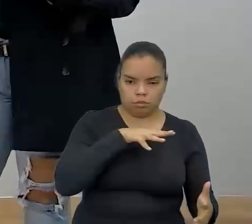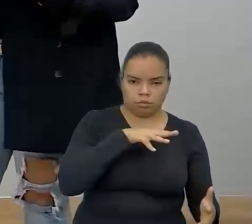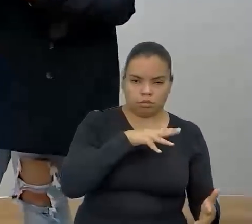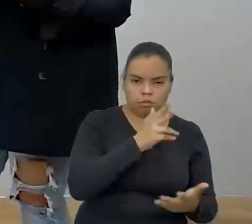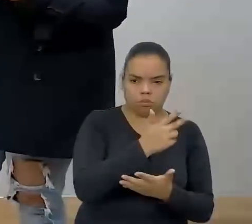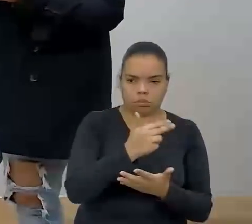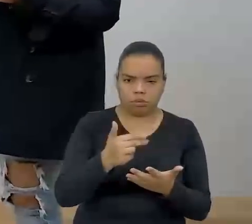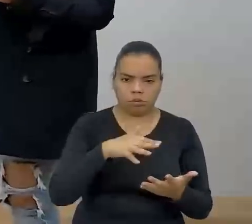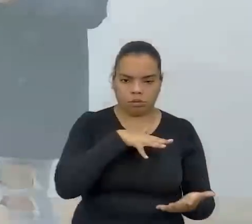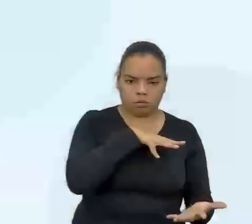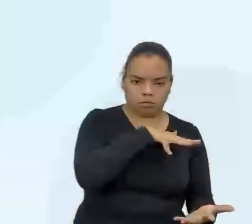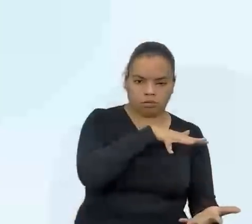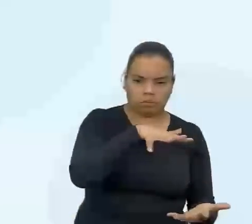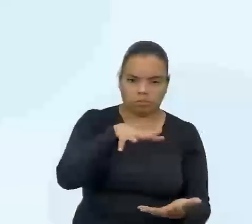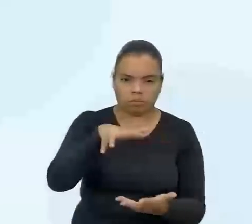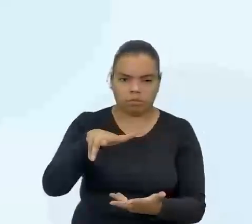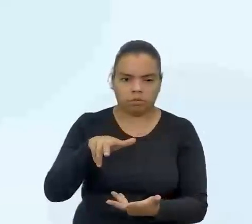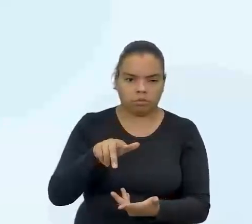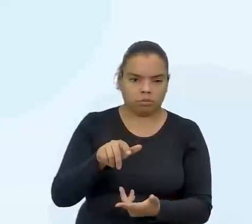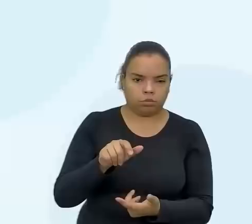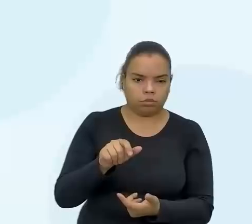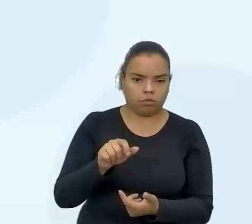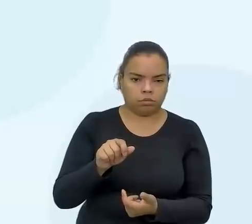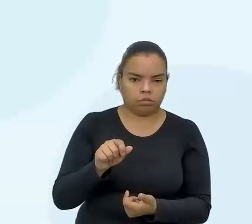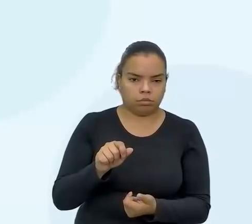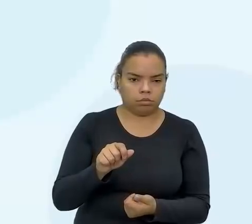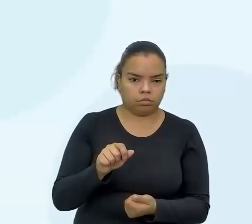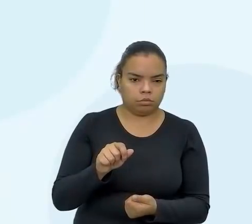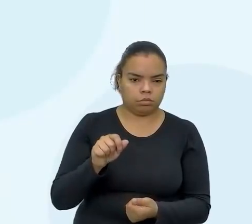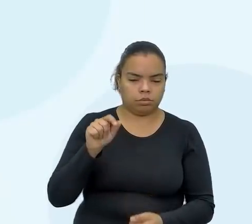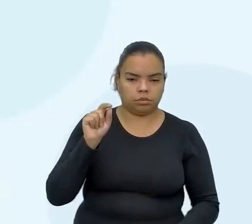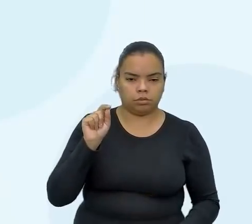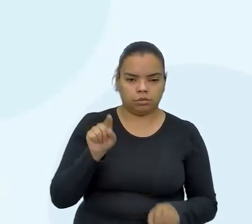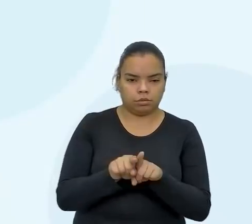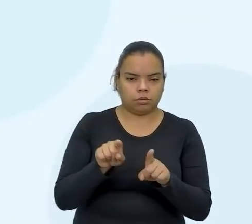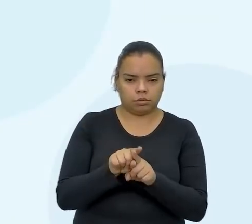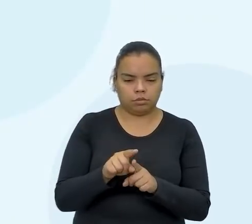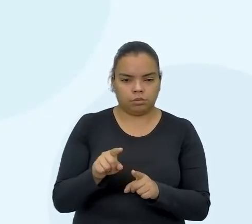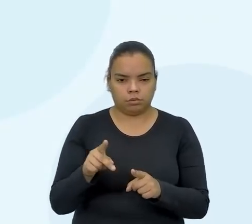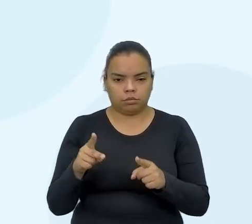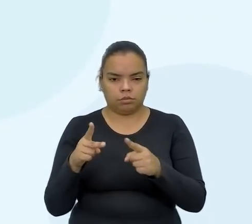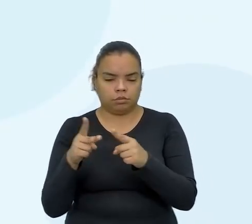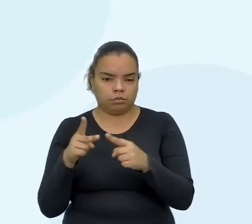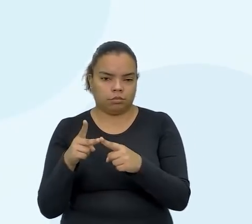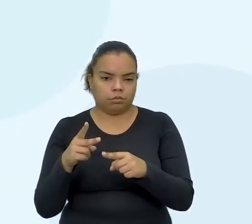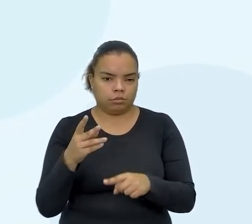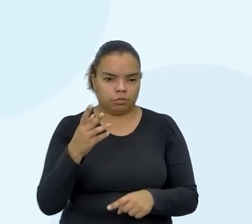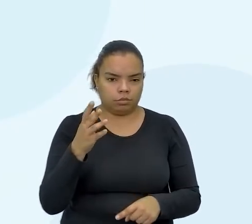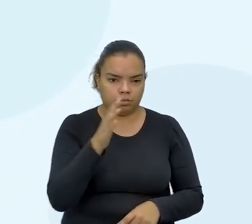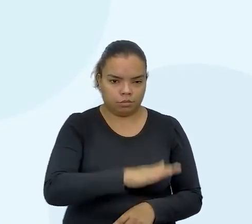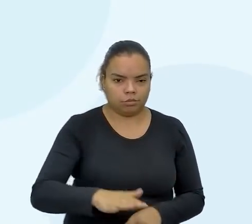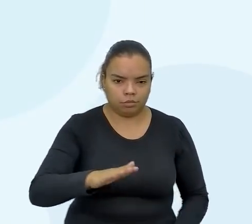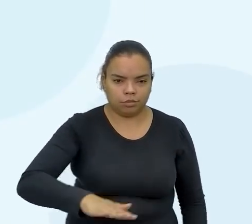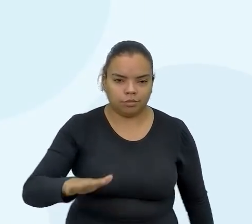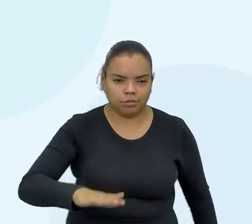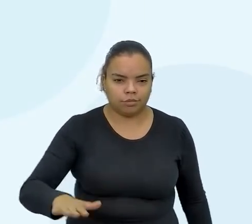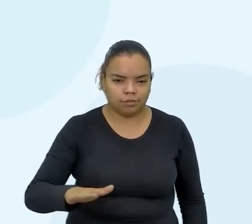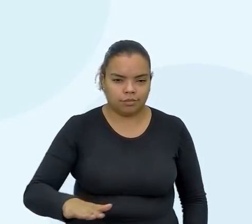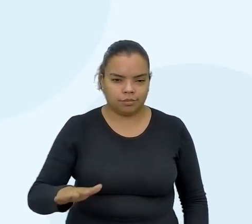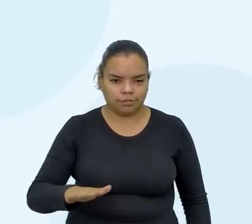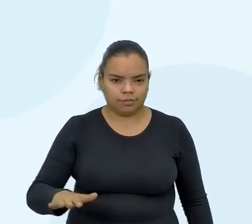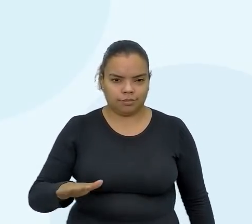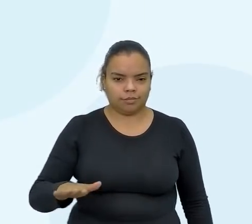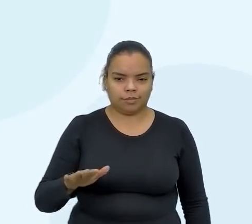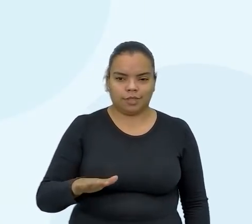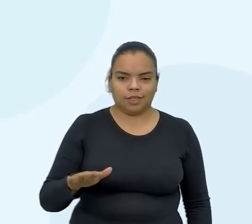crianças. Uau! Essa perspectiva eu não tinha aparecido alcançada ainda. nem aqui nos bastidores